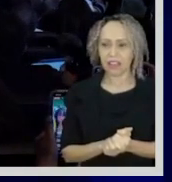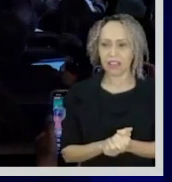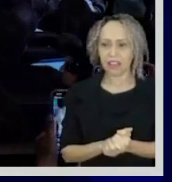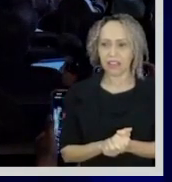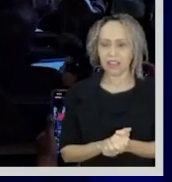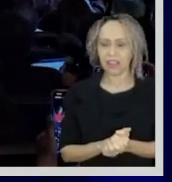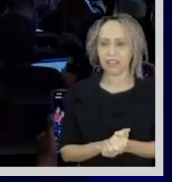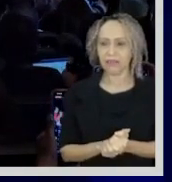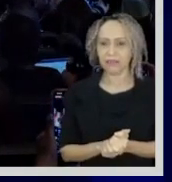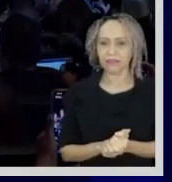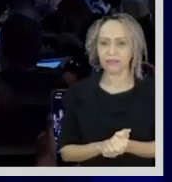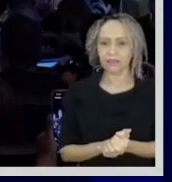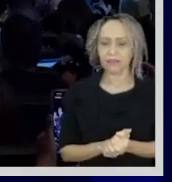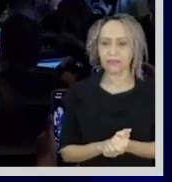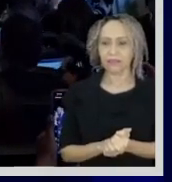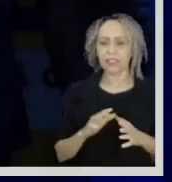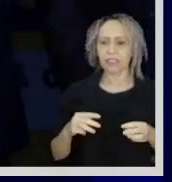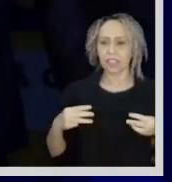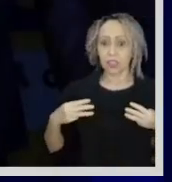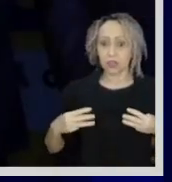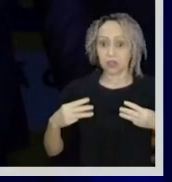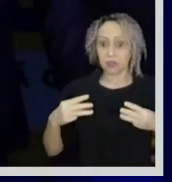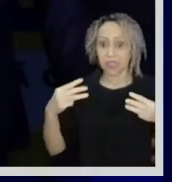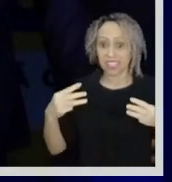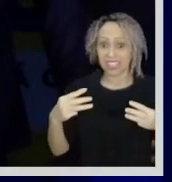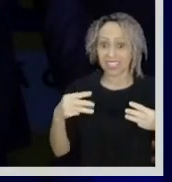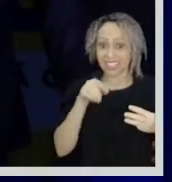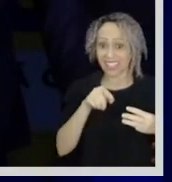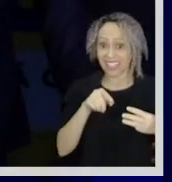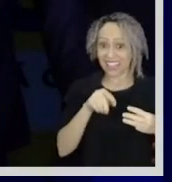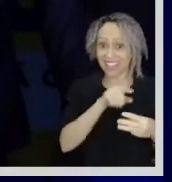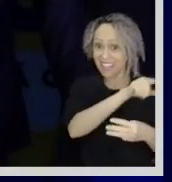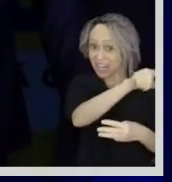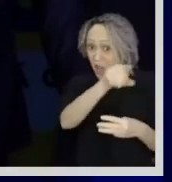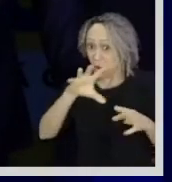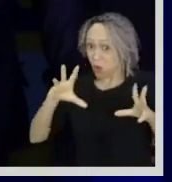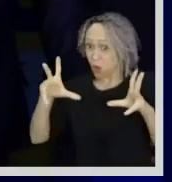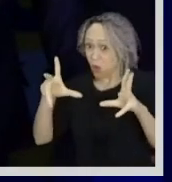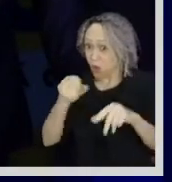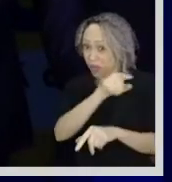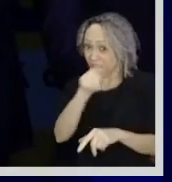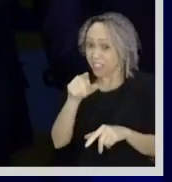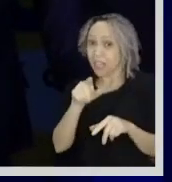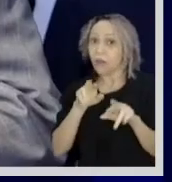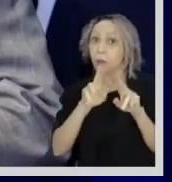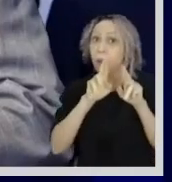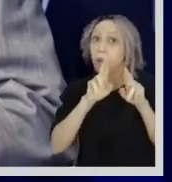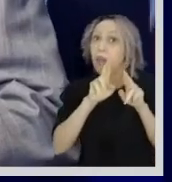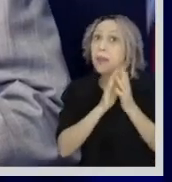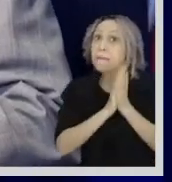sua festa querendo um pedaço maior. Aí você dá um pedacinho de bolo e fala: toma isso aqui pra você. Toma. Ele chora, fala: bom, me dá um maior, meu.